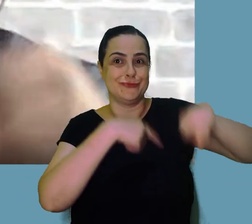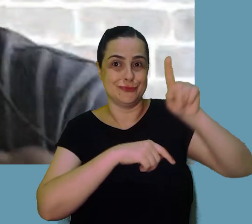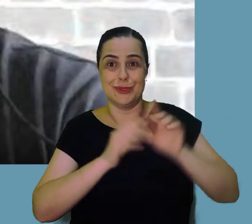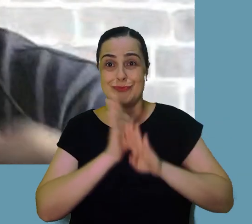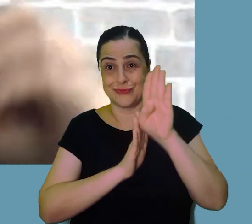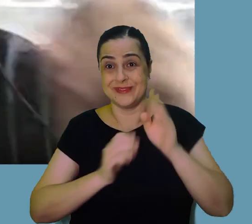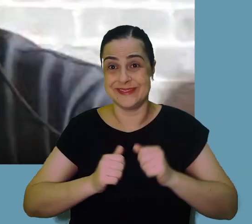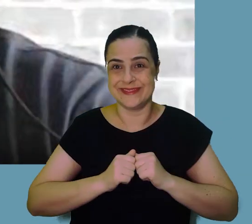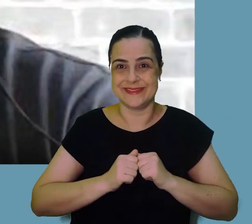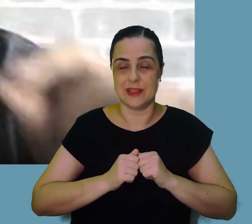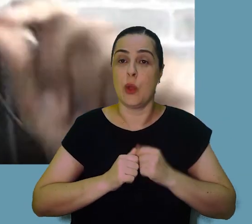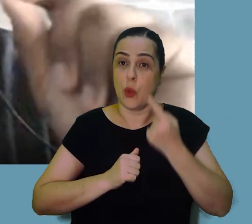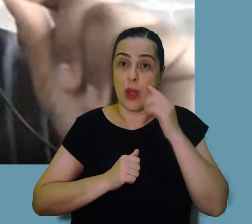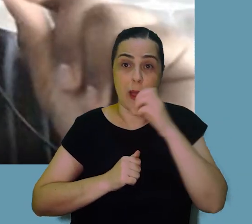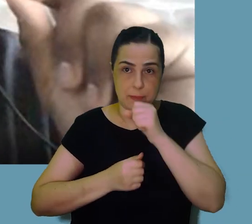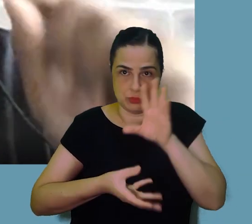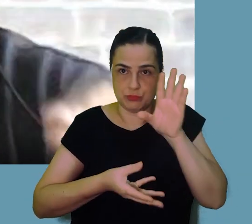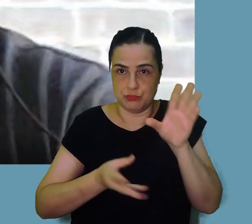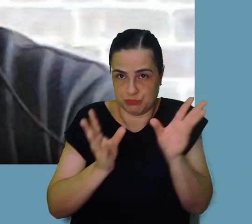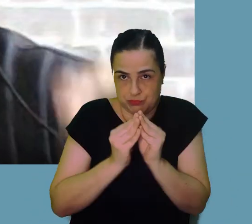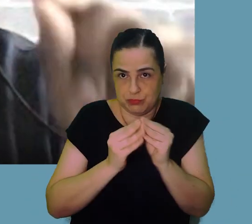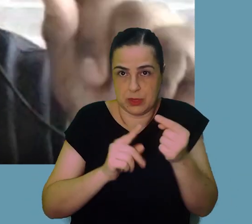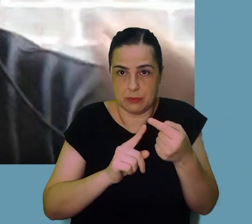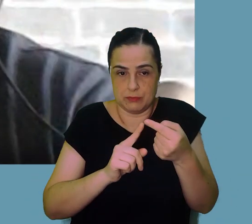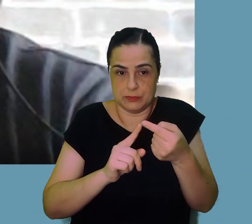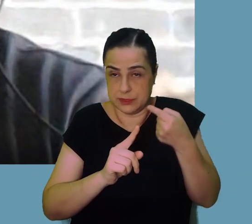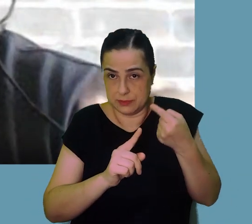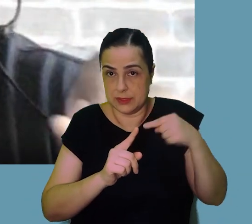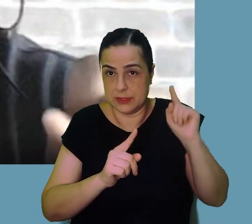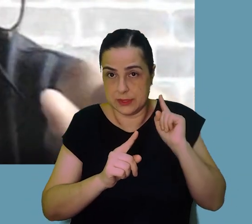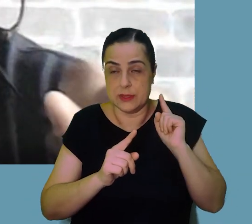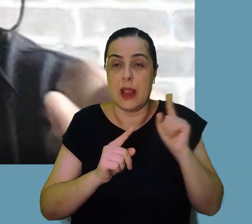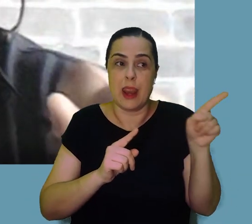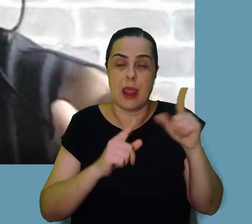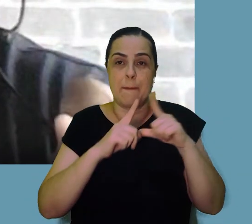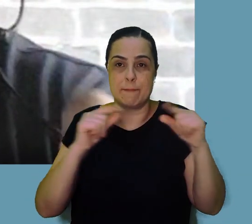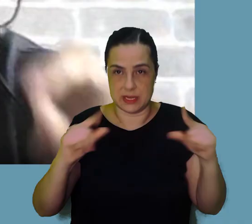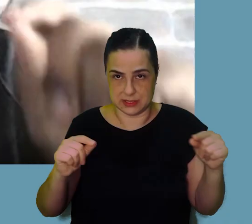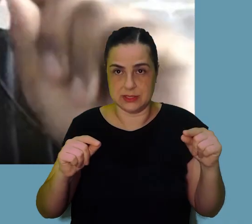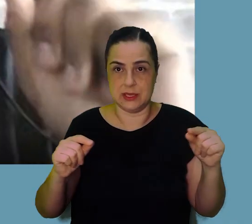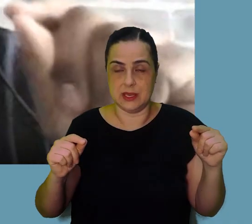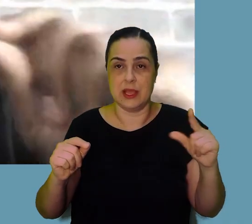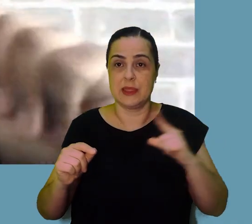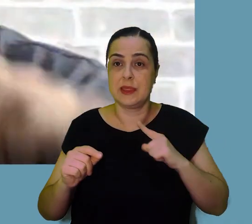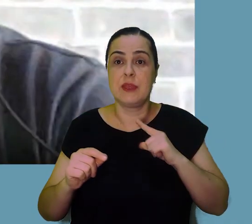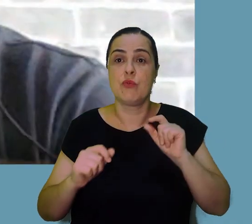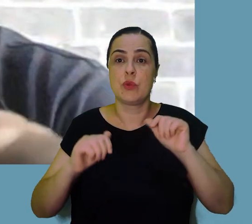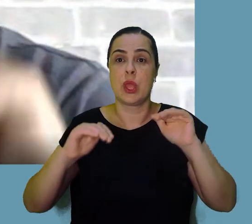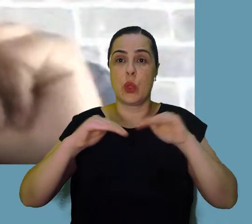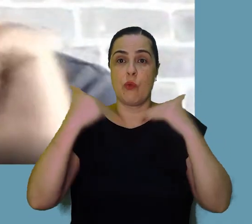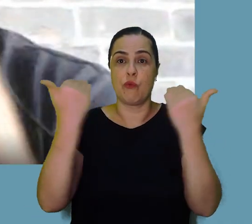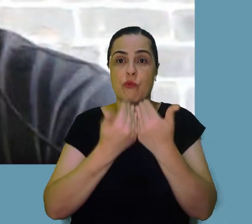Rapidamente, essa semana aconteceu em Brasília, né, realizado pelo Ministério da Igualdade Racial, o primeiro